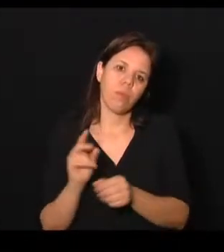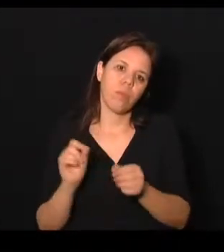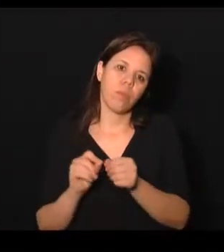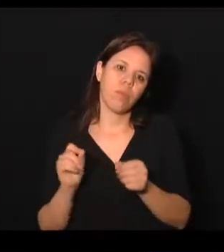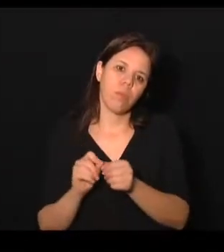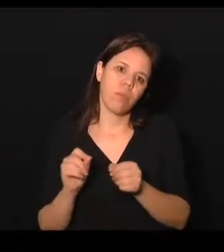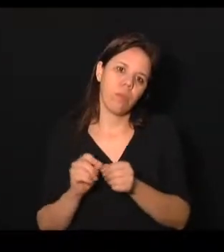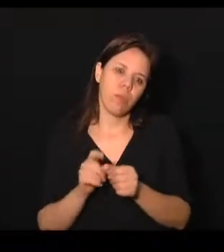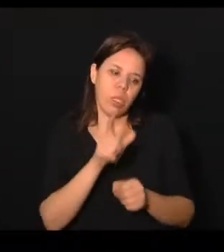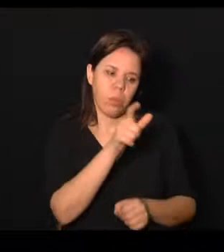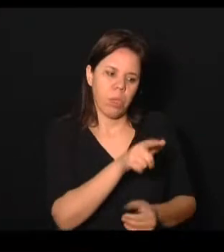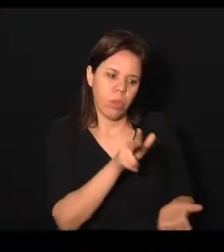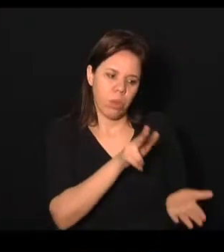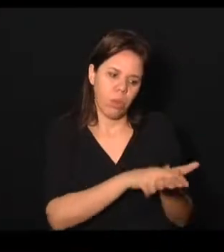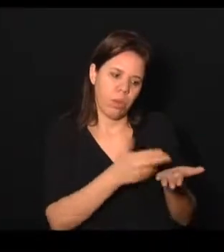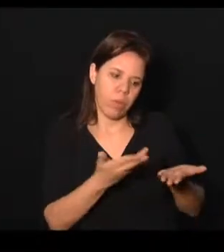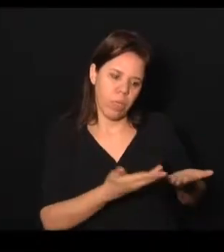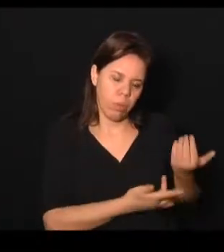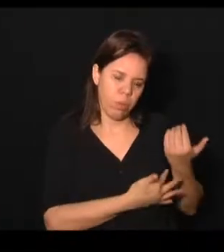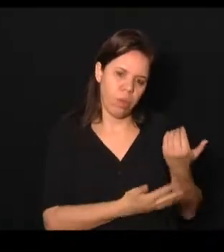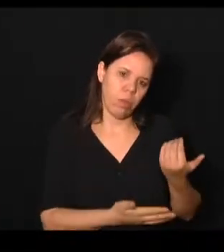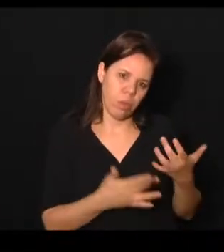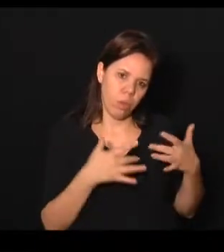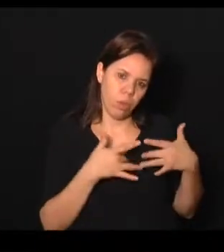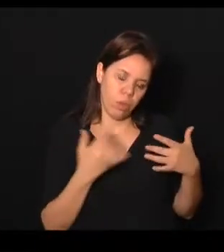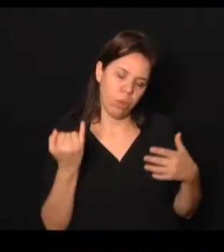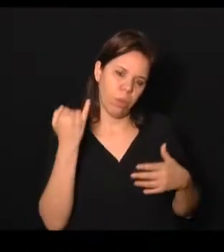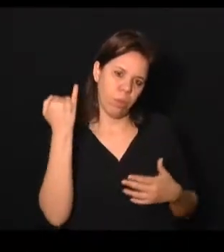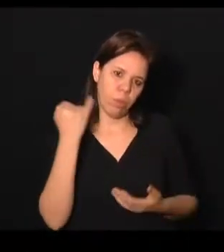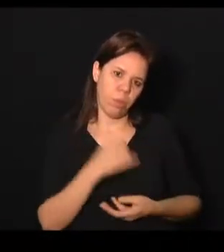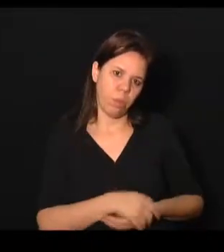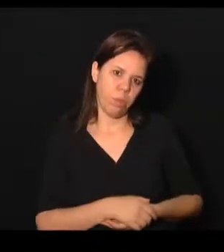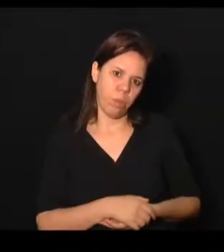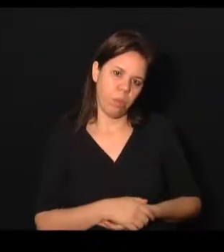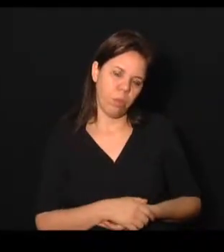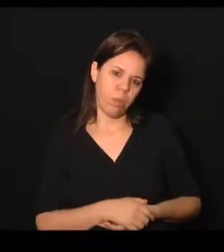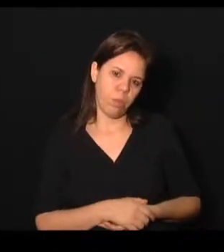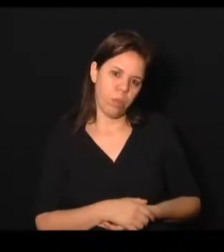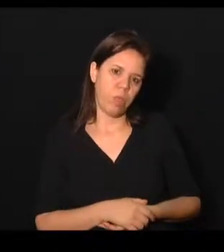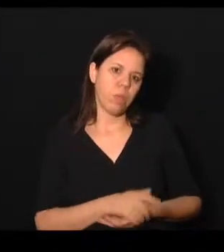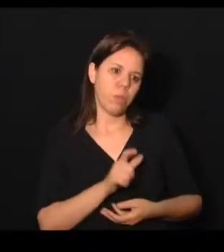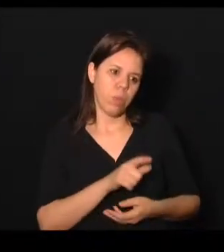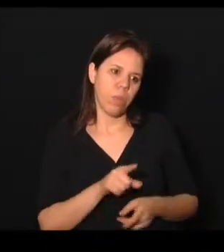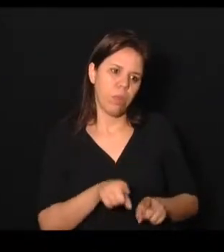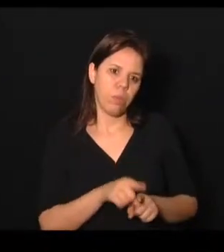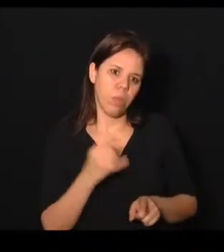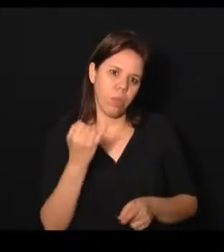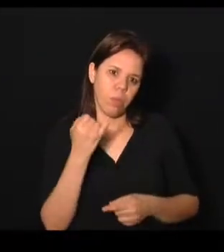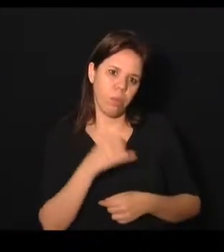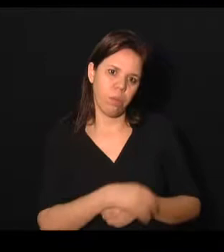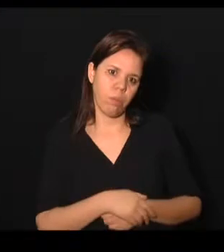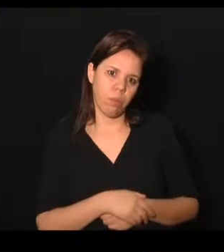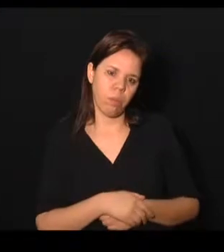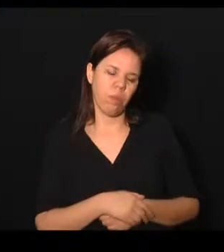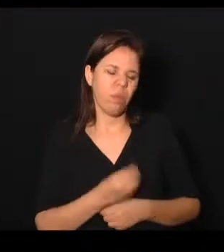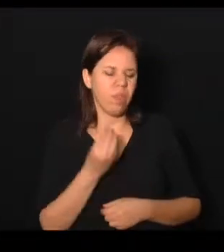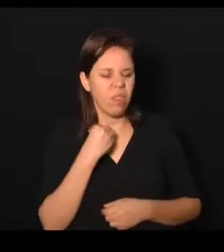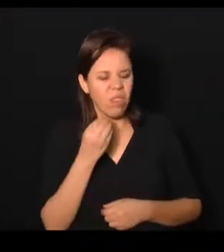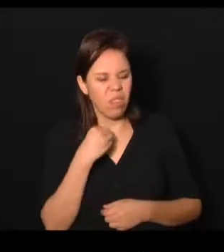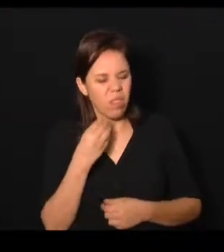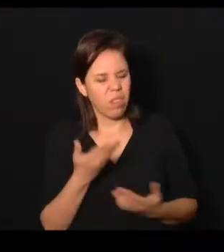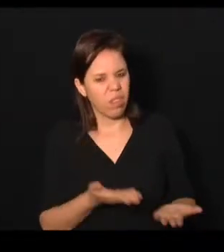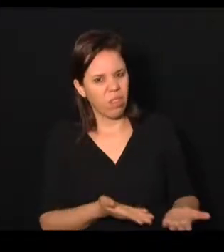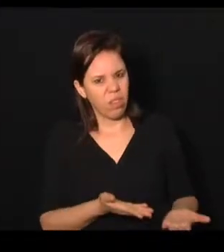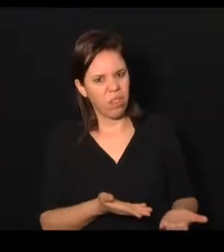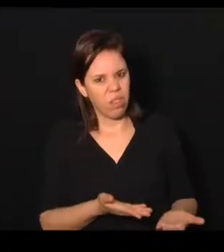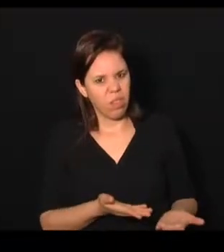ao receptor de sangue. Né? Então, o doador ele é muito importante, mas o receptor também é. E se tem alguém que é frágil nessa relação,